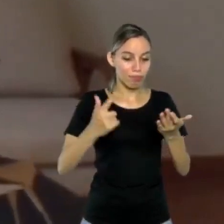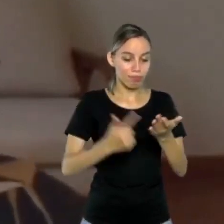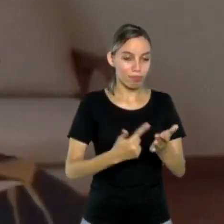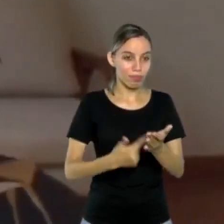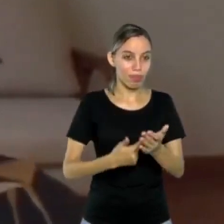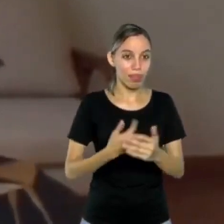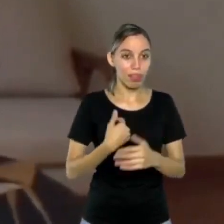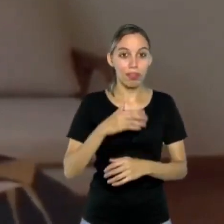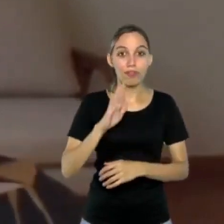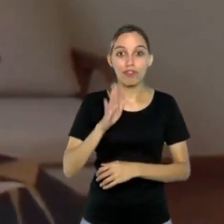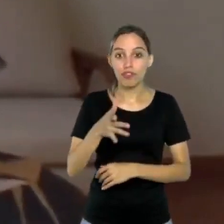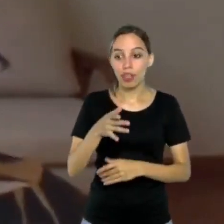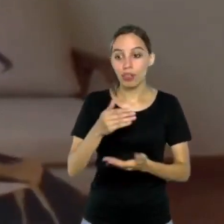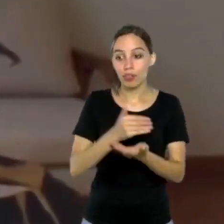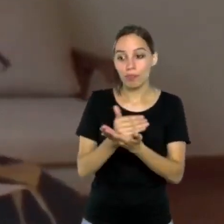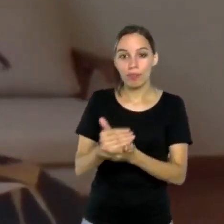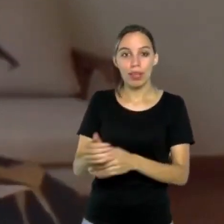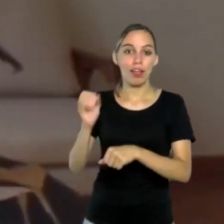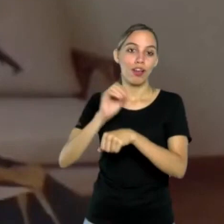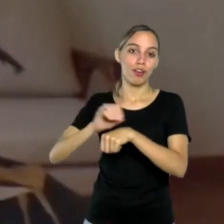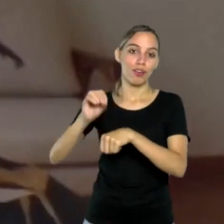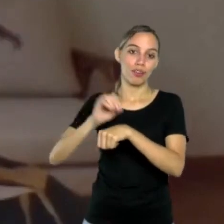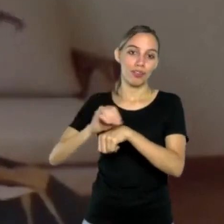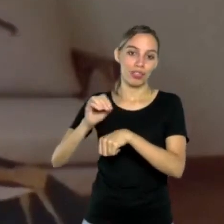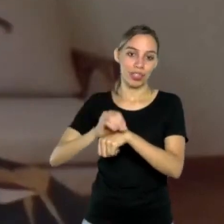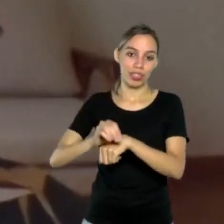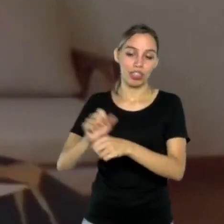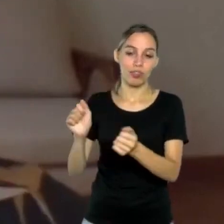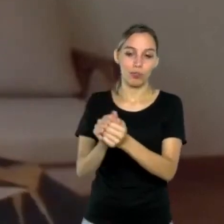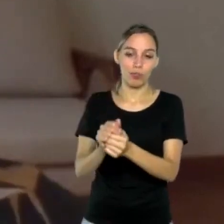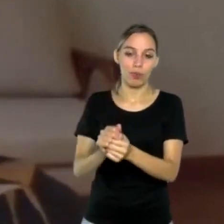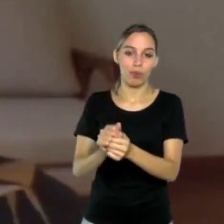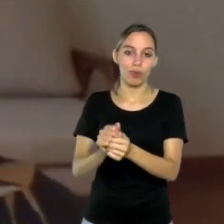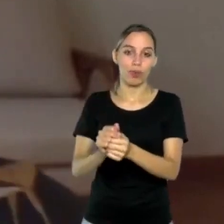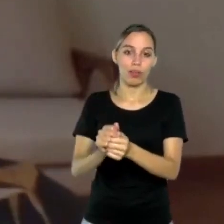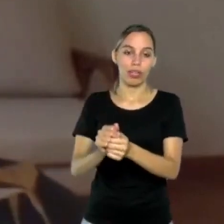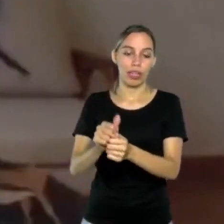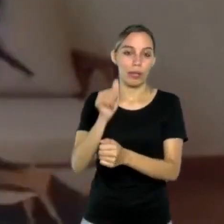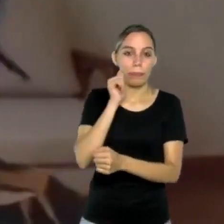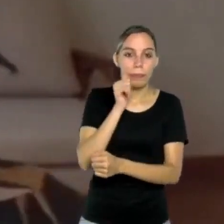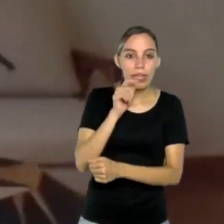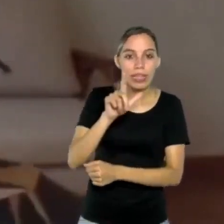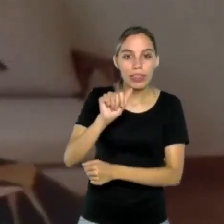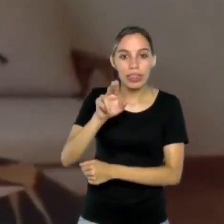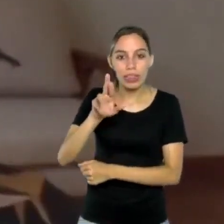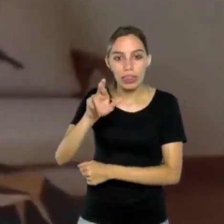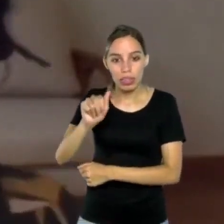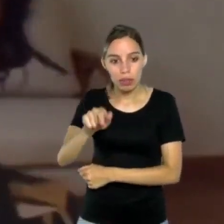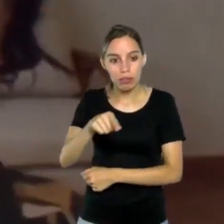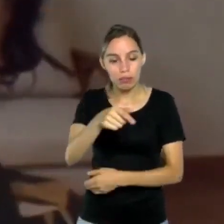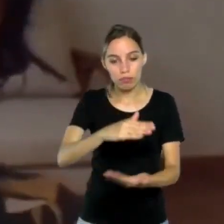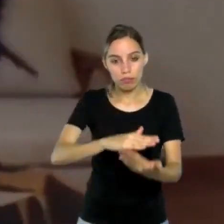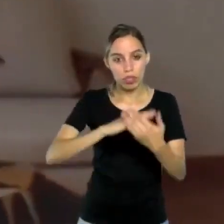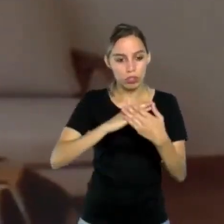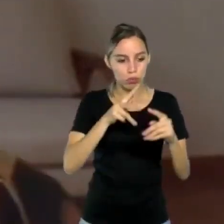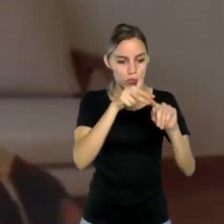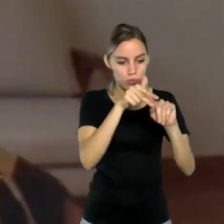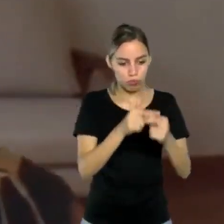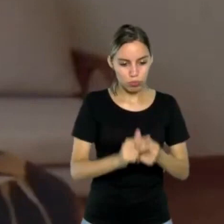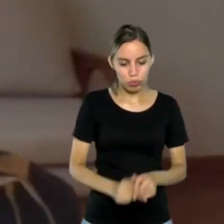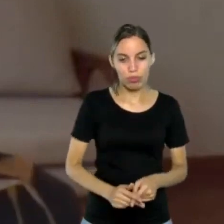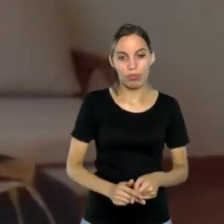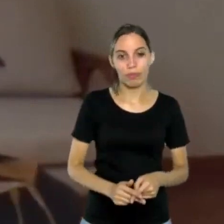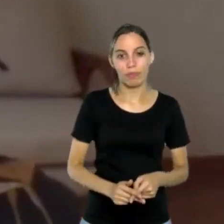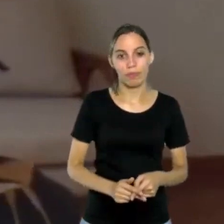comecei a fazer essas oficinas, com a ajuda da Laura Cohen, ela me ajudou a formatar como é que poderia ser, como é que não era. A gente